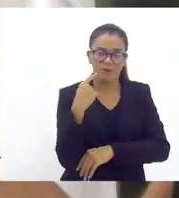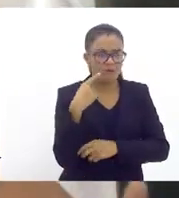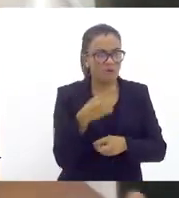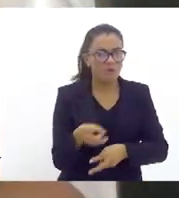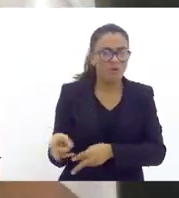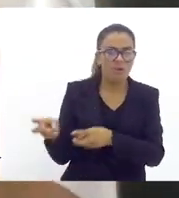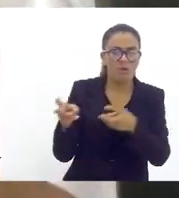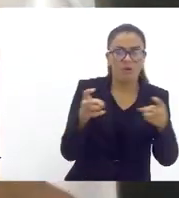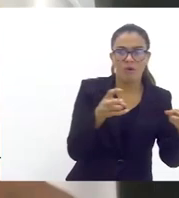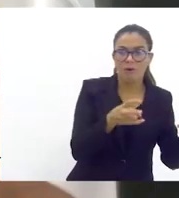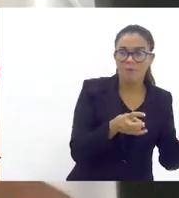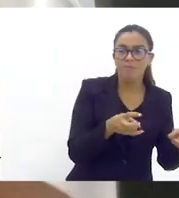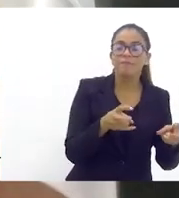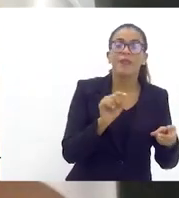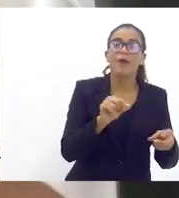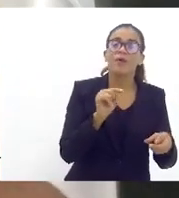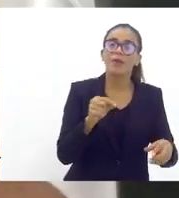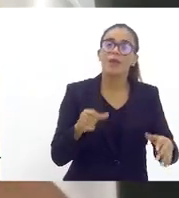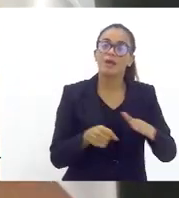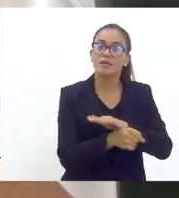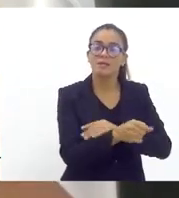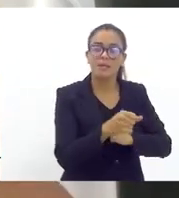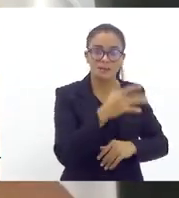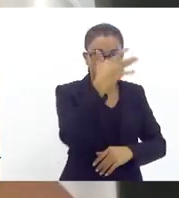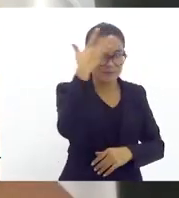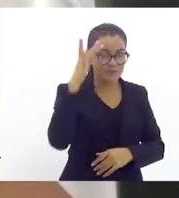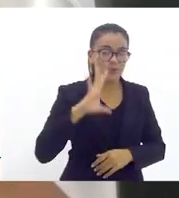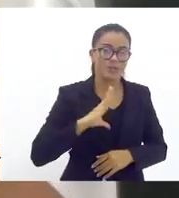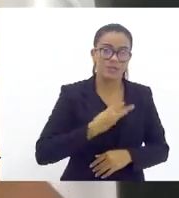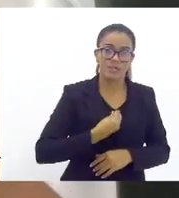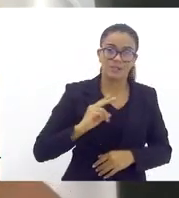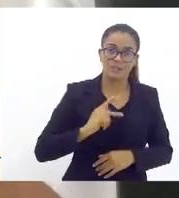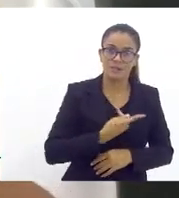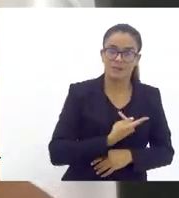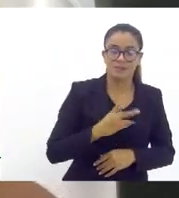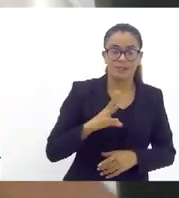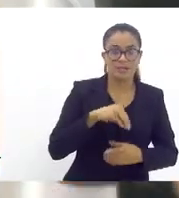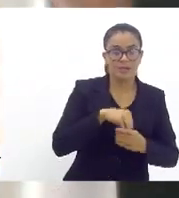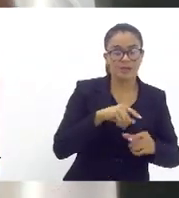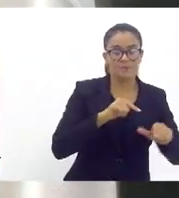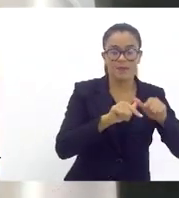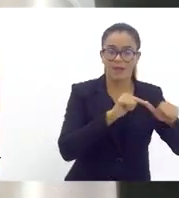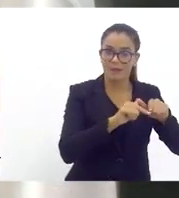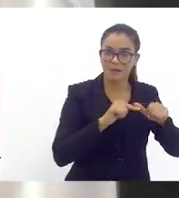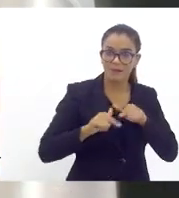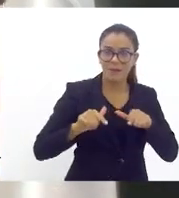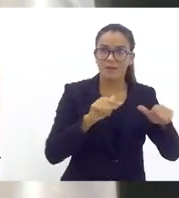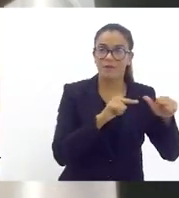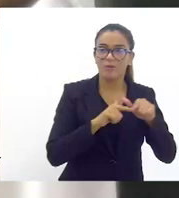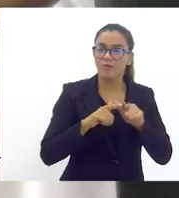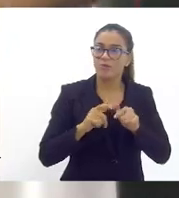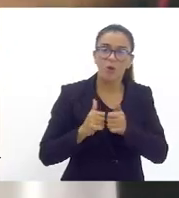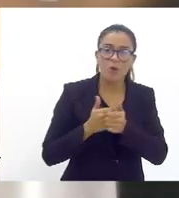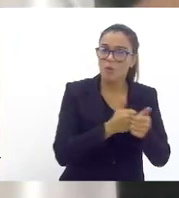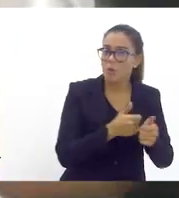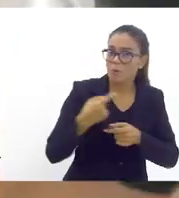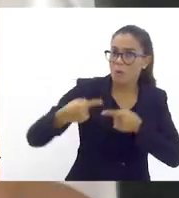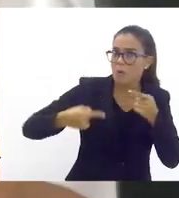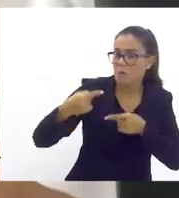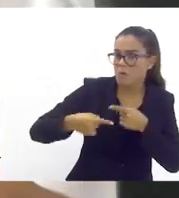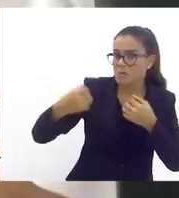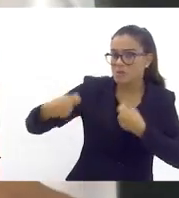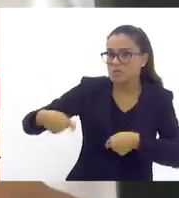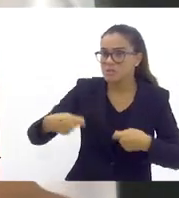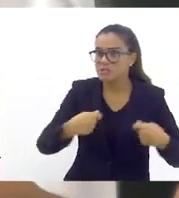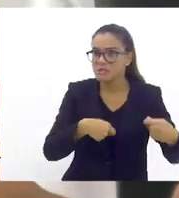observa é que o ingresso de pessoas transexuais e travestis no mercado de trabalho formal não tem sido acompanhado com as políticas necessárias, como o Ravi